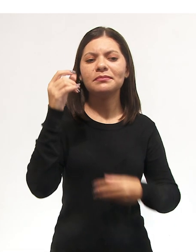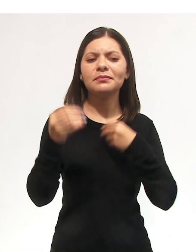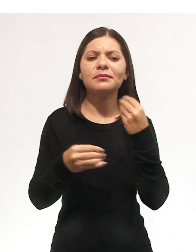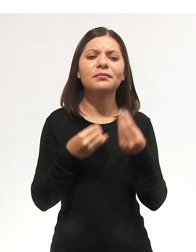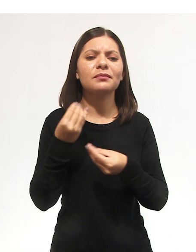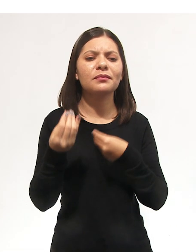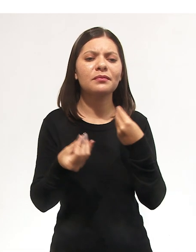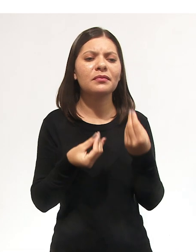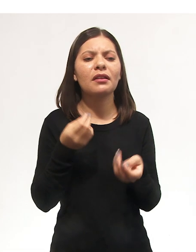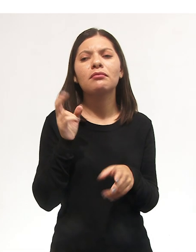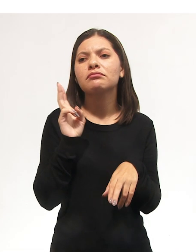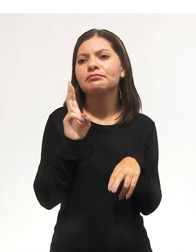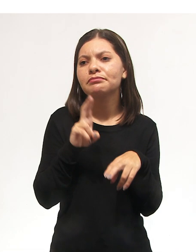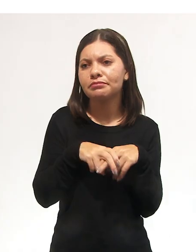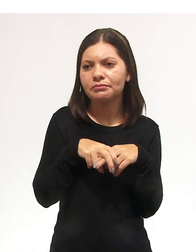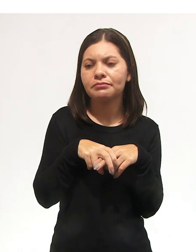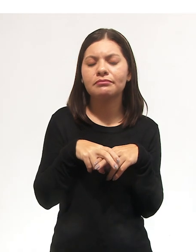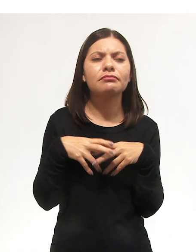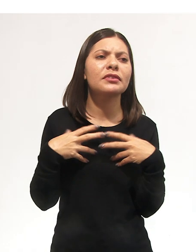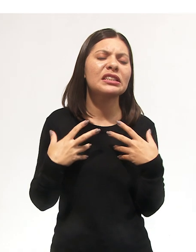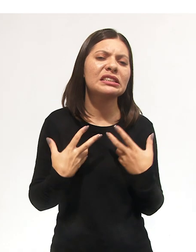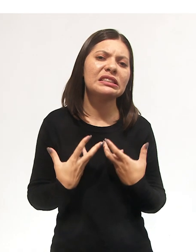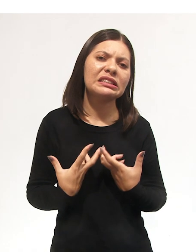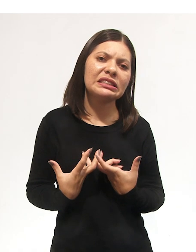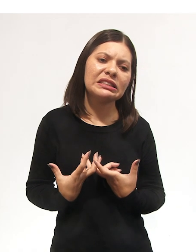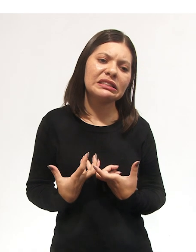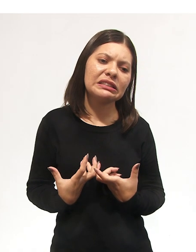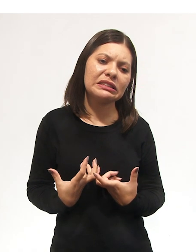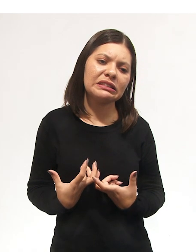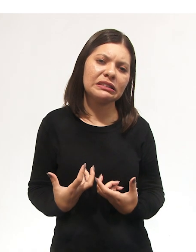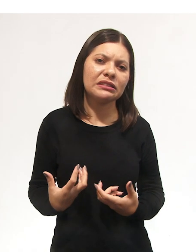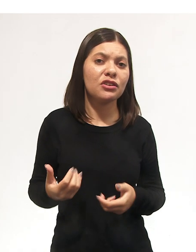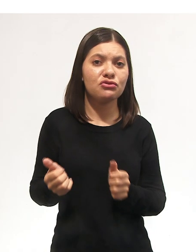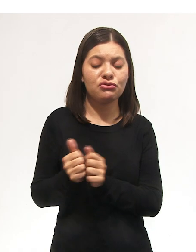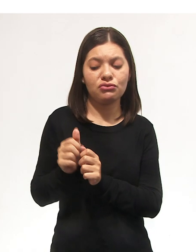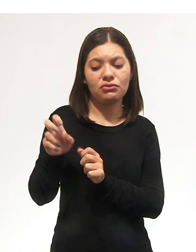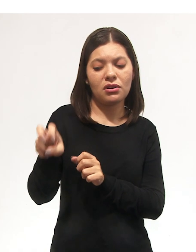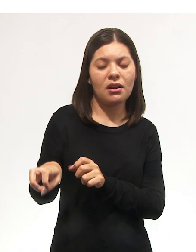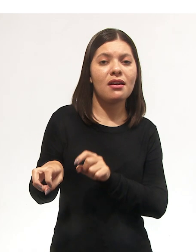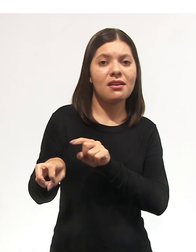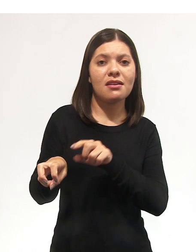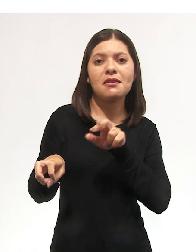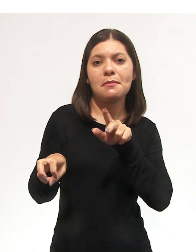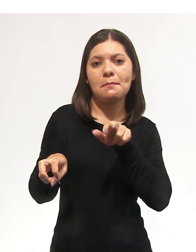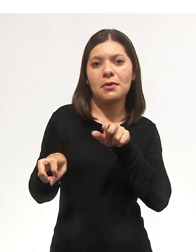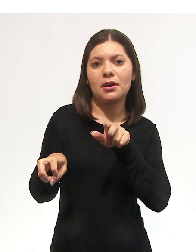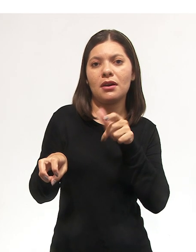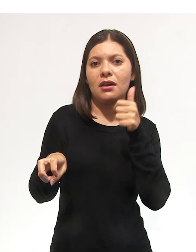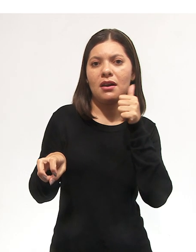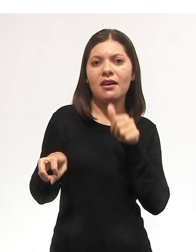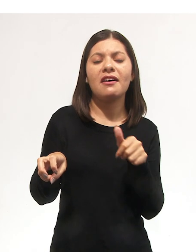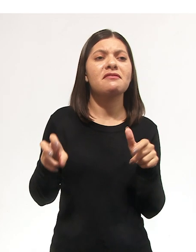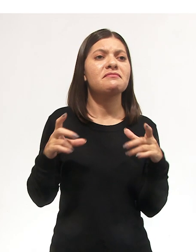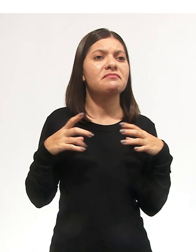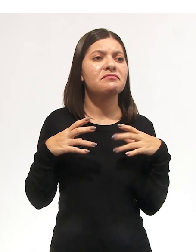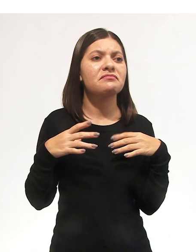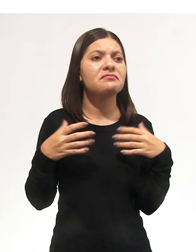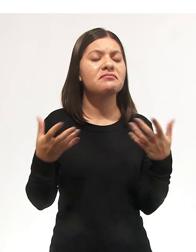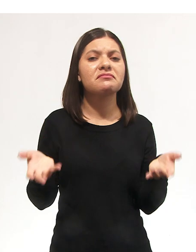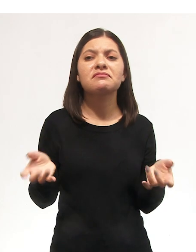muito cansada de ficar no banco, sentada ao lado da sua irmã, sem ter nada para fazer.